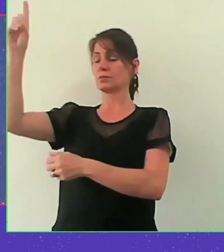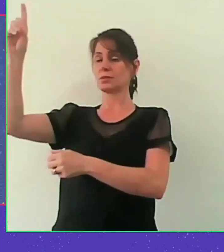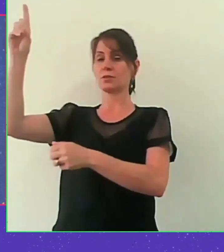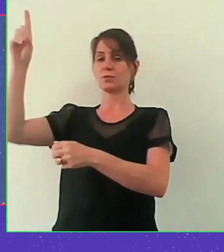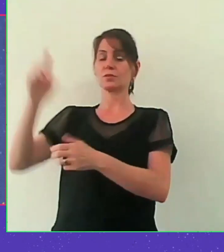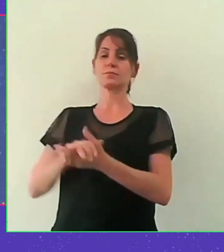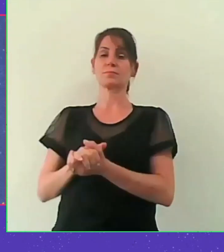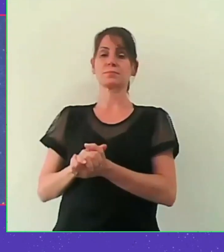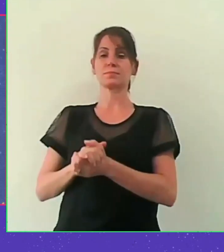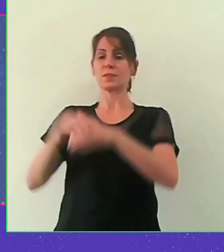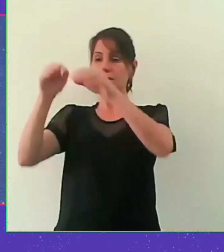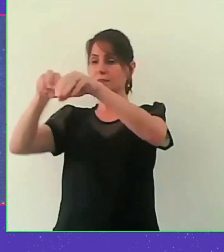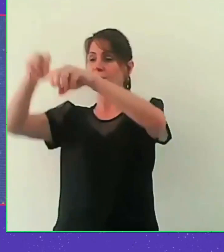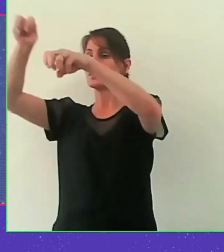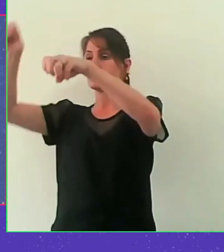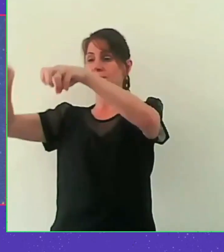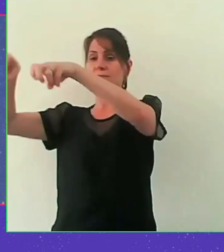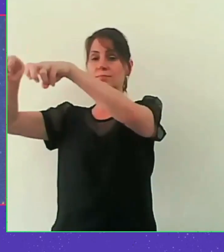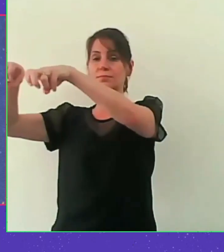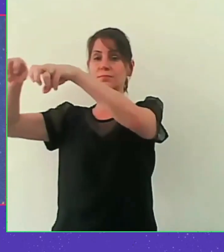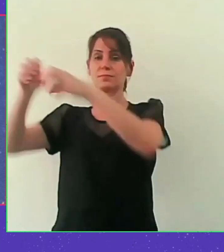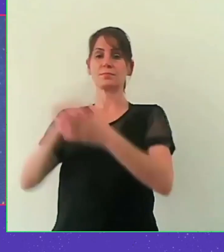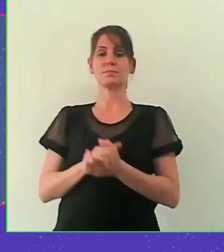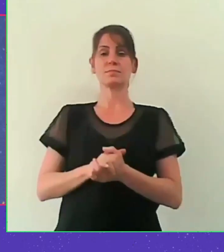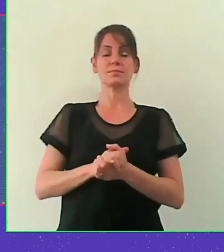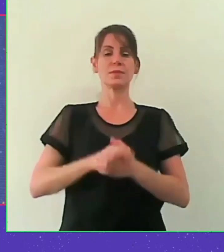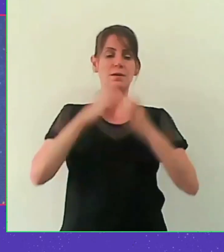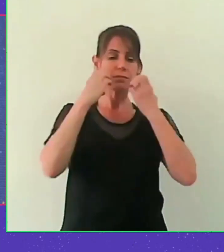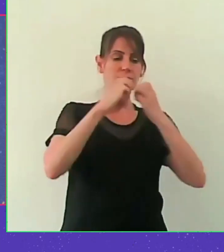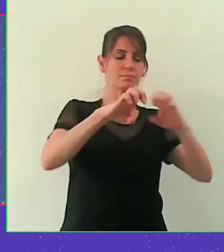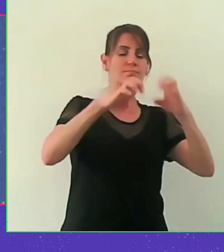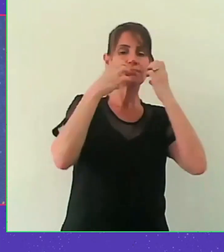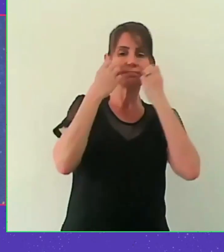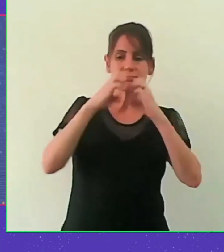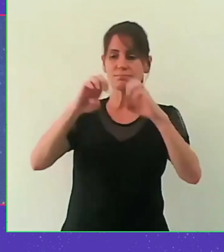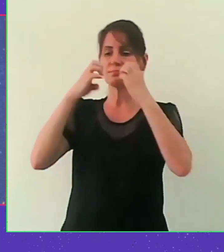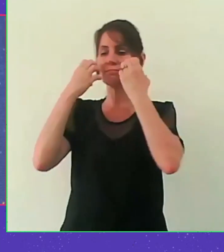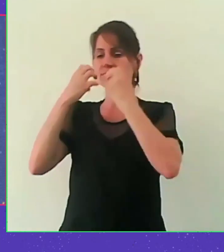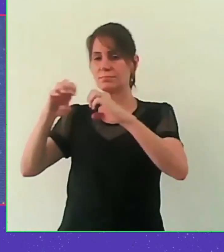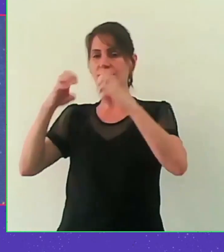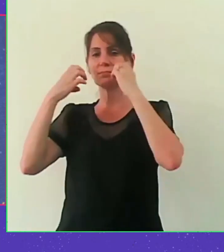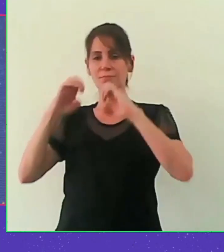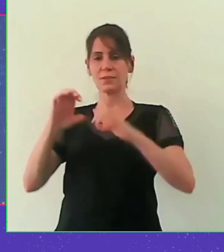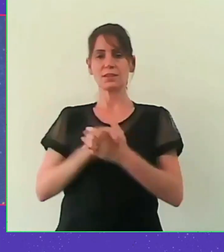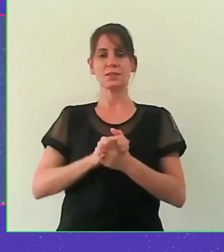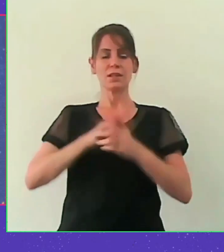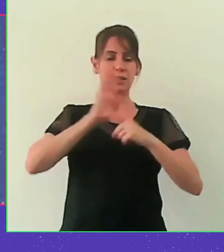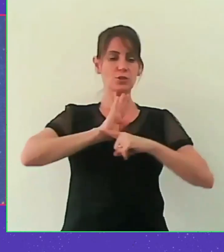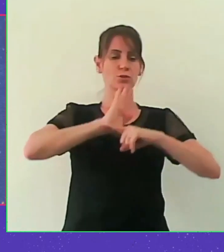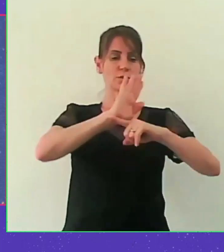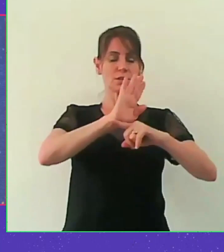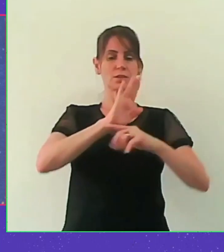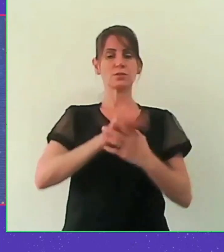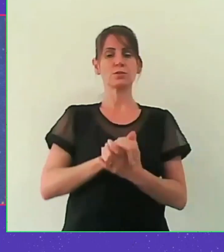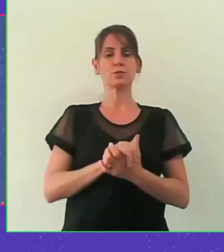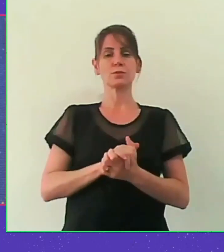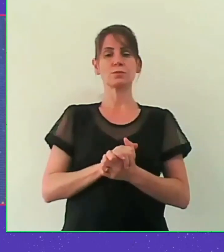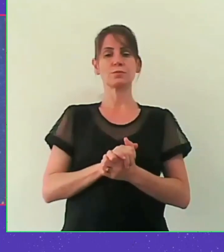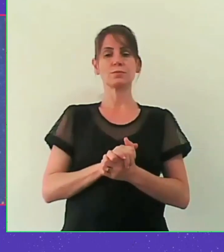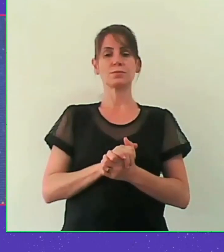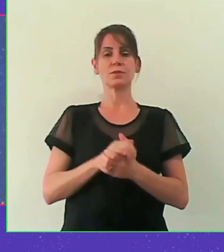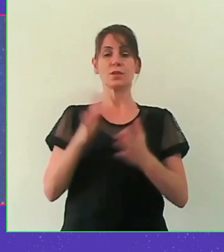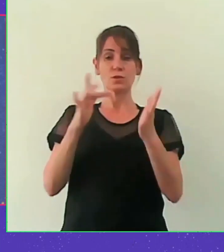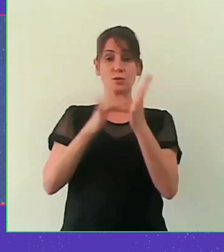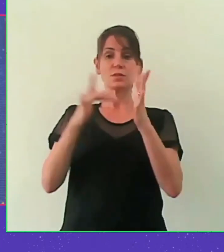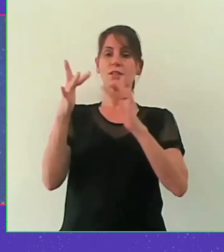partido, pregaram em toda parte, cooperando com eles o Senhor e